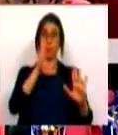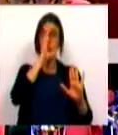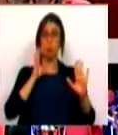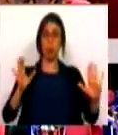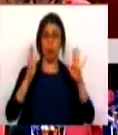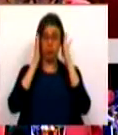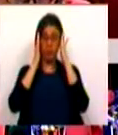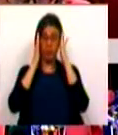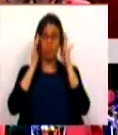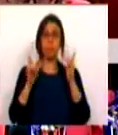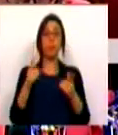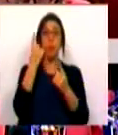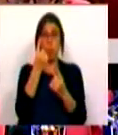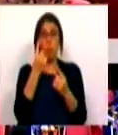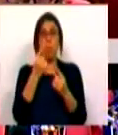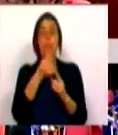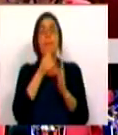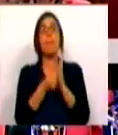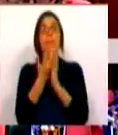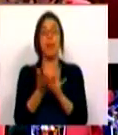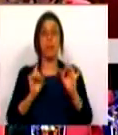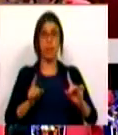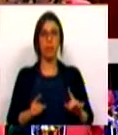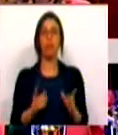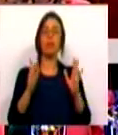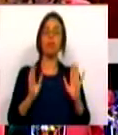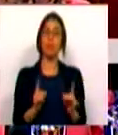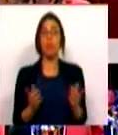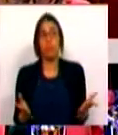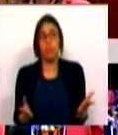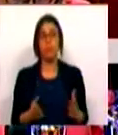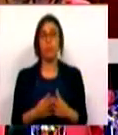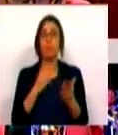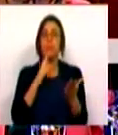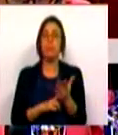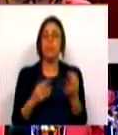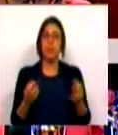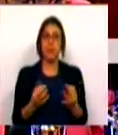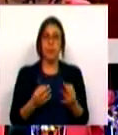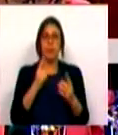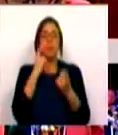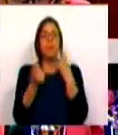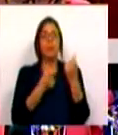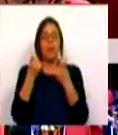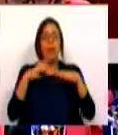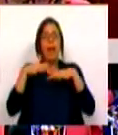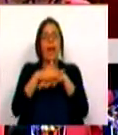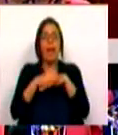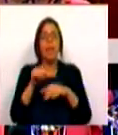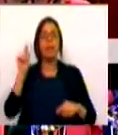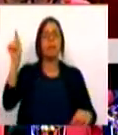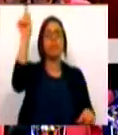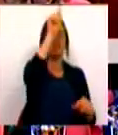Estado. Uma dessas medidas foi efetivamente uma revisão da rede de